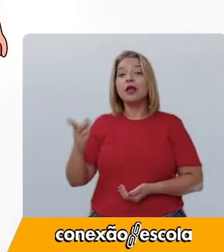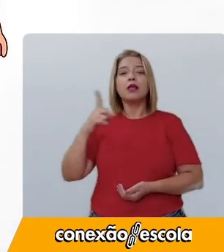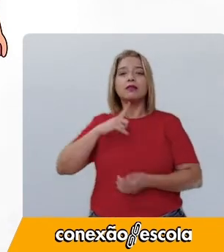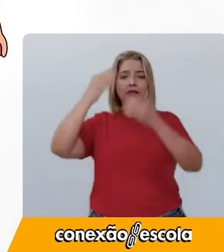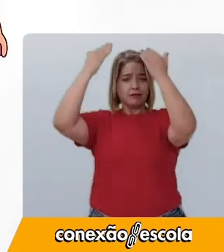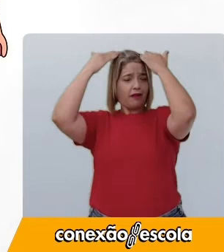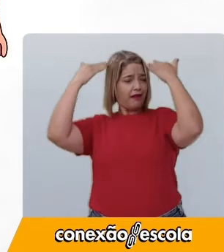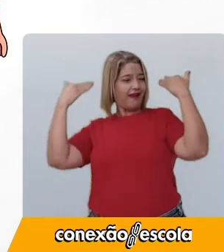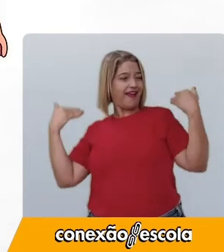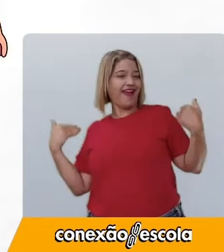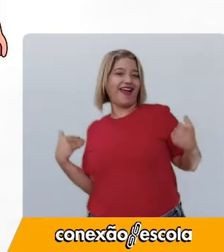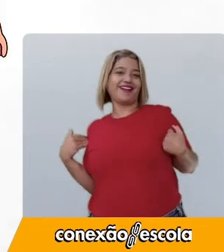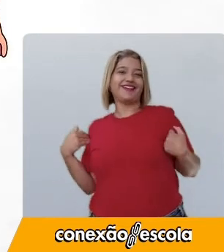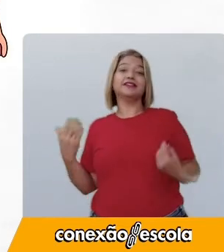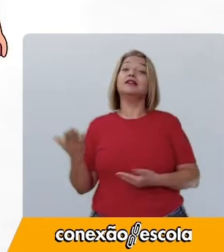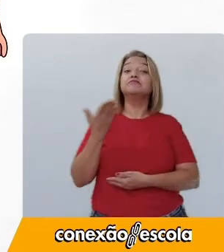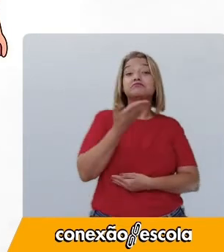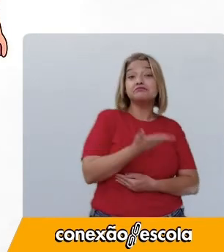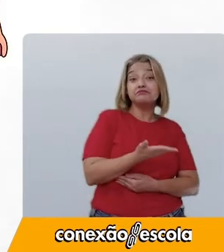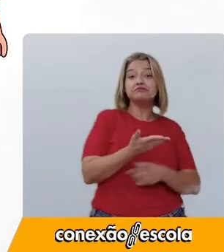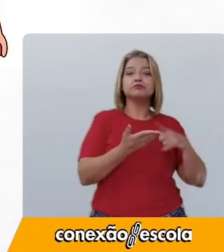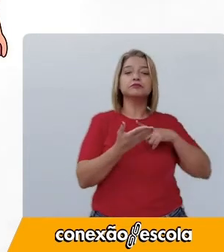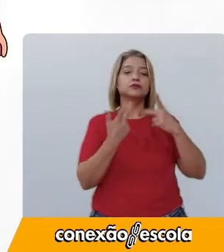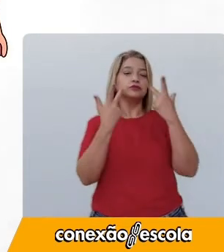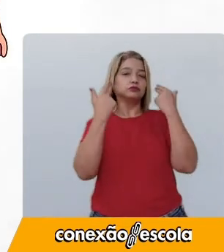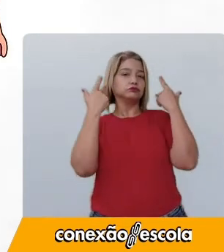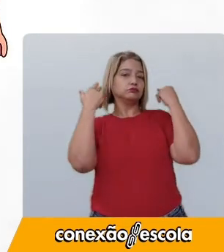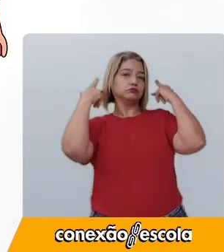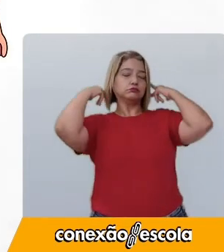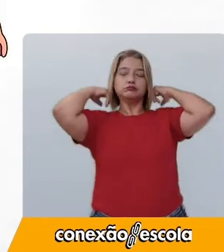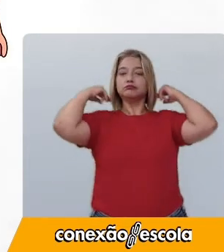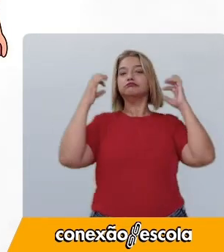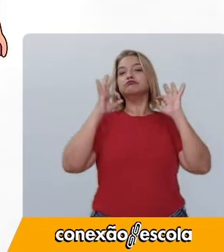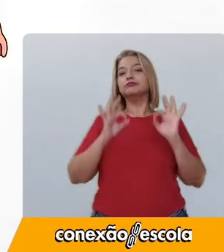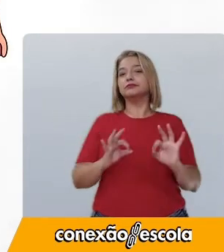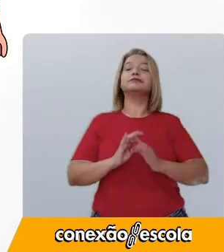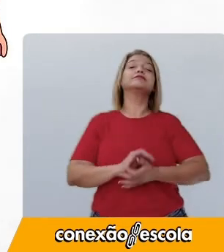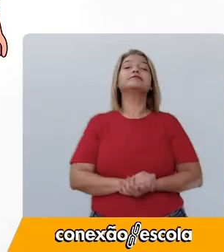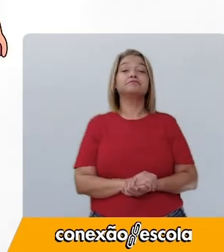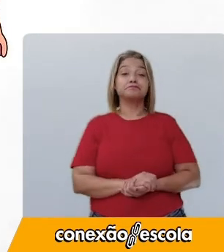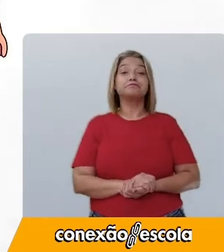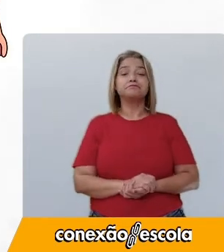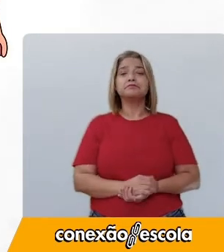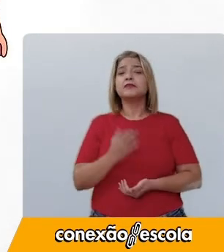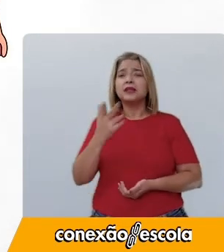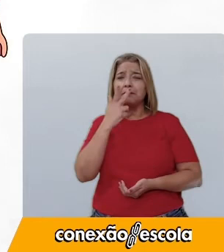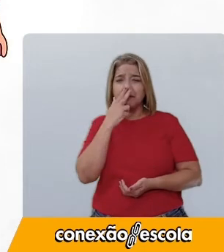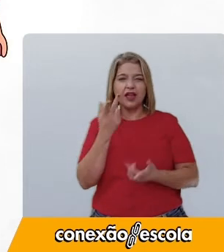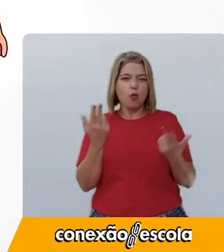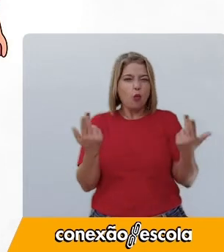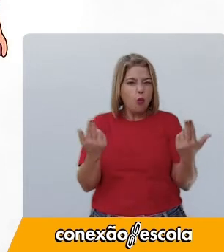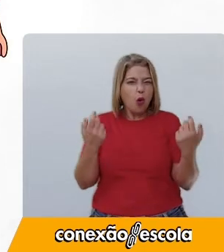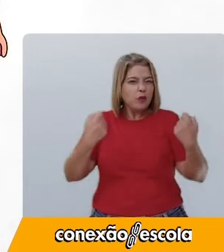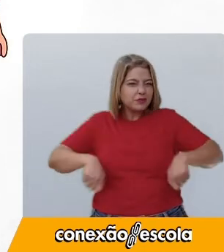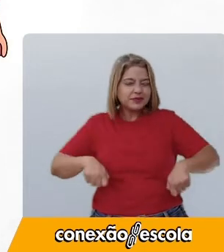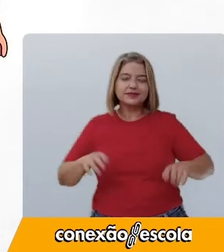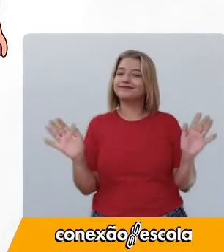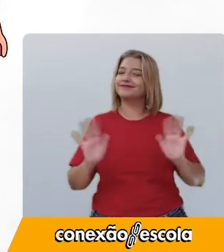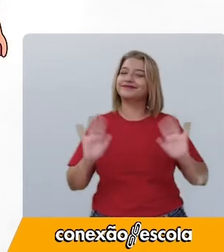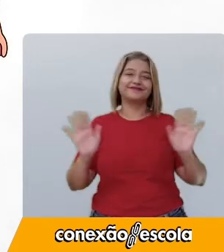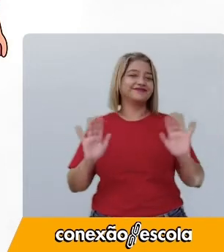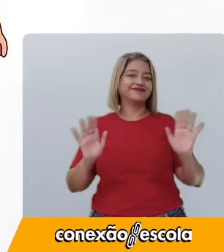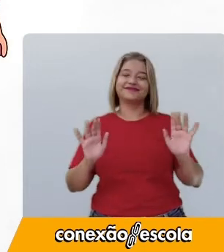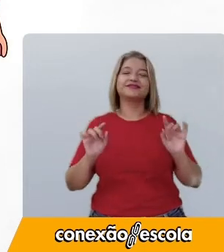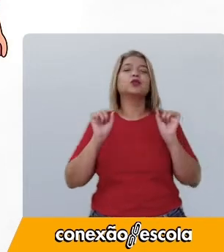cabelos longos, a outra corta eles rentes. Não queira que sejam iguais, aliás,